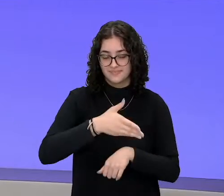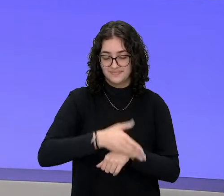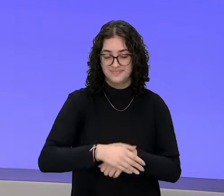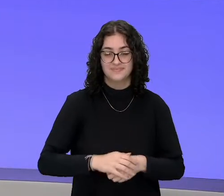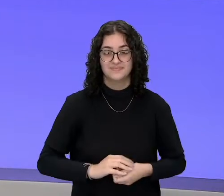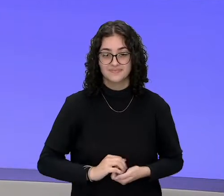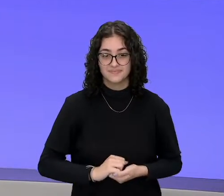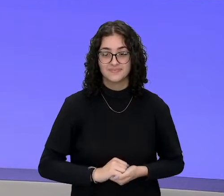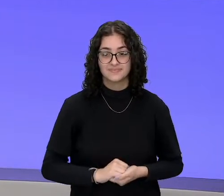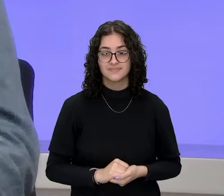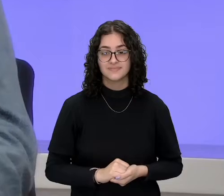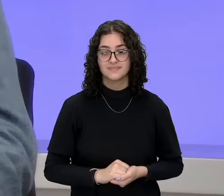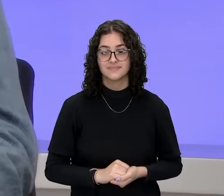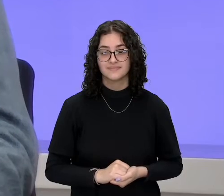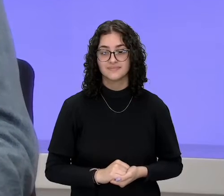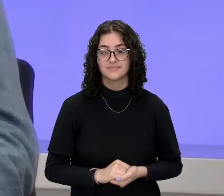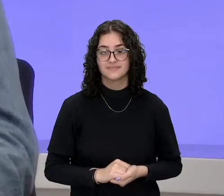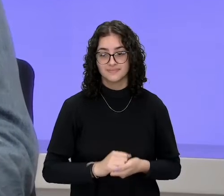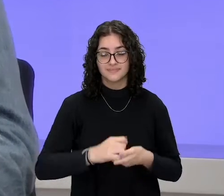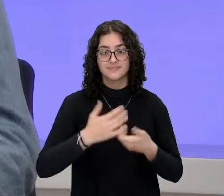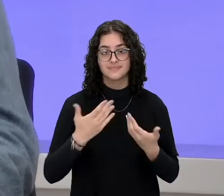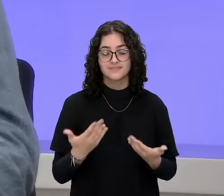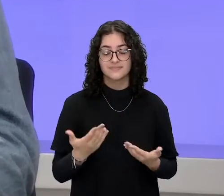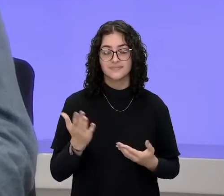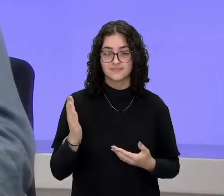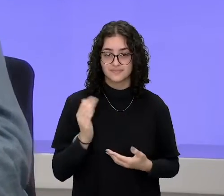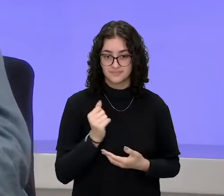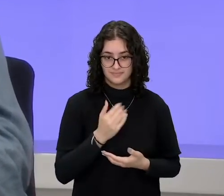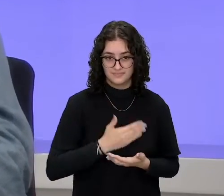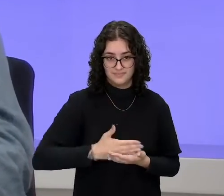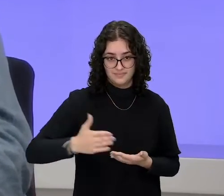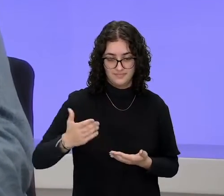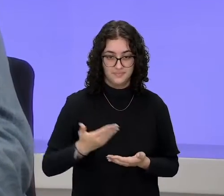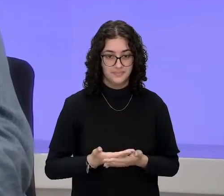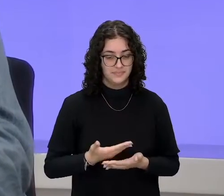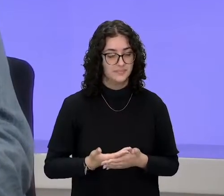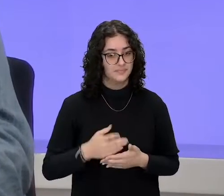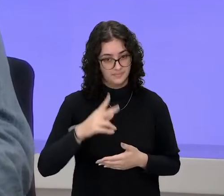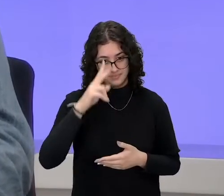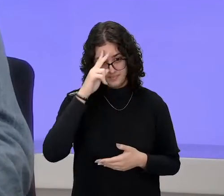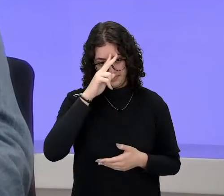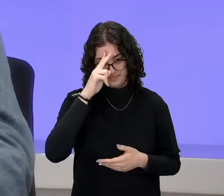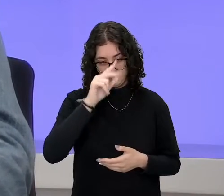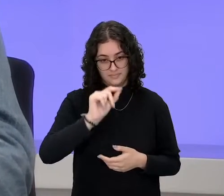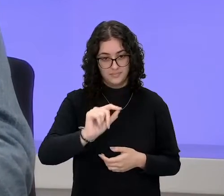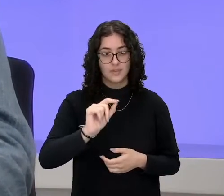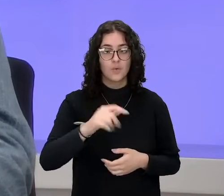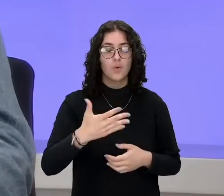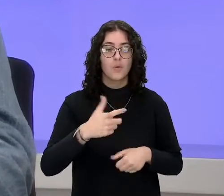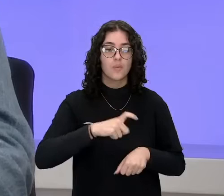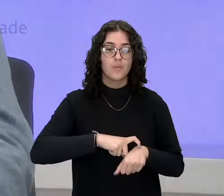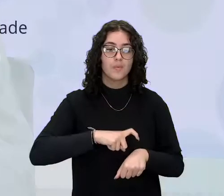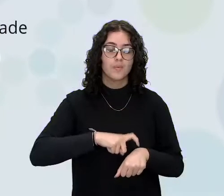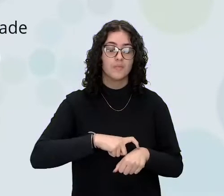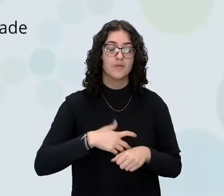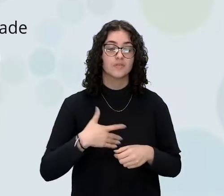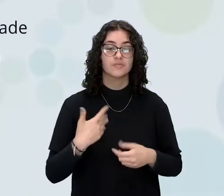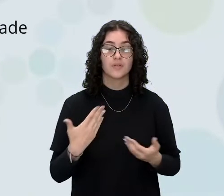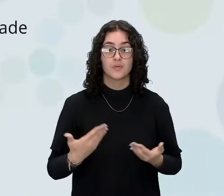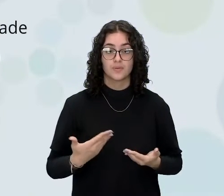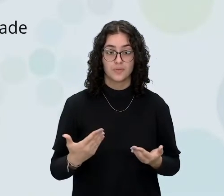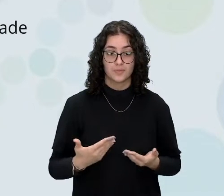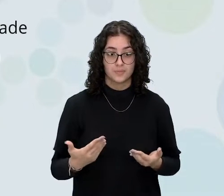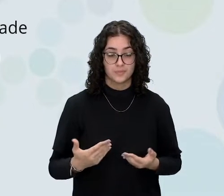agradecemos. Bom, pessoal, então, vamos começar aí a nossa aula, lembrando aí qual é o momento que nós estamos.